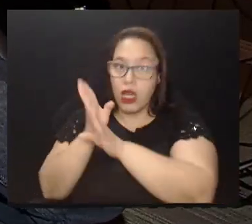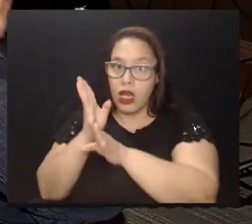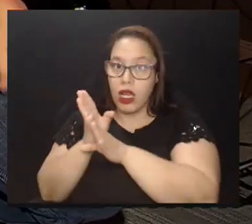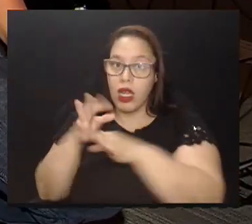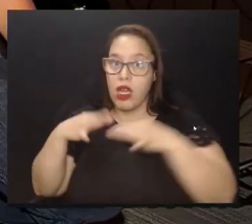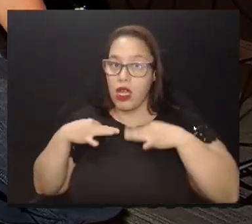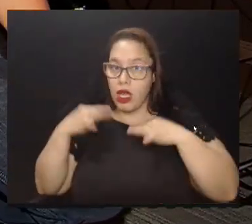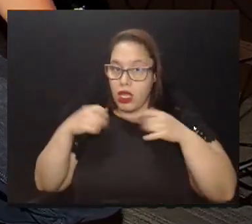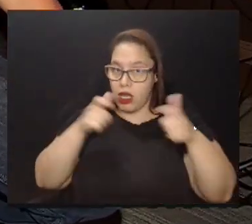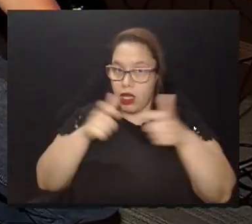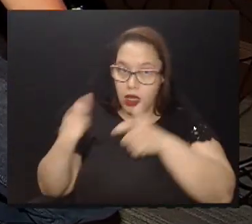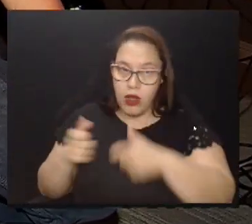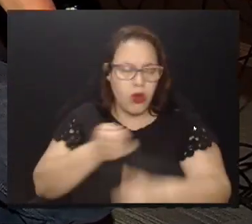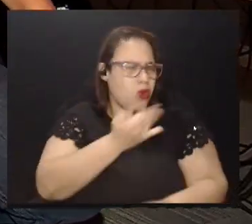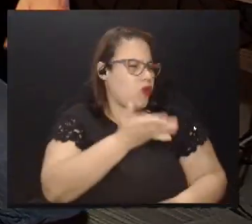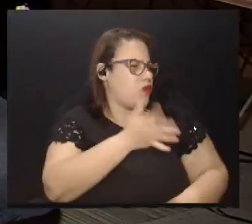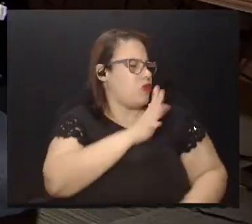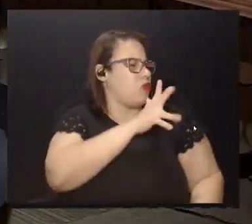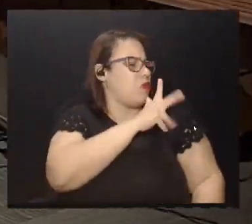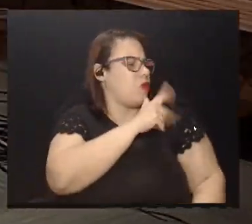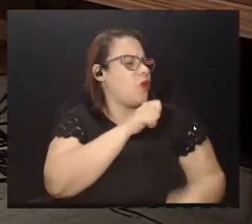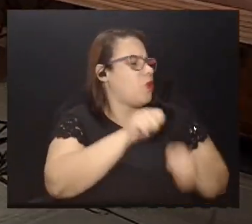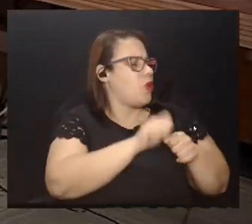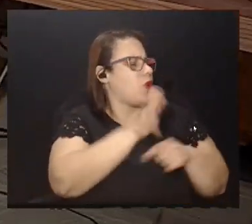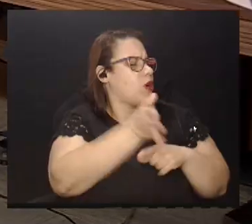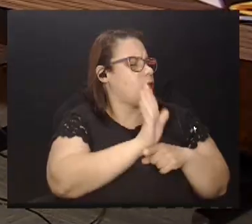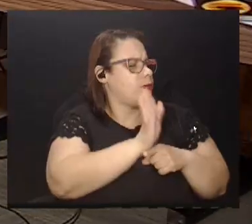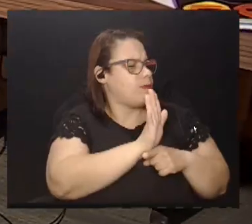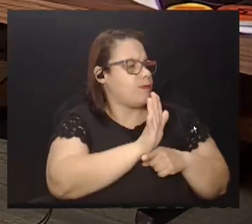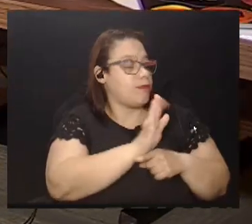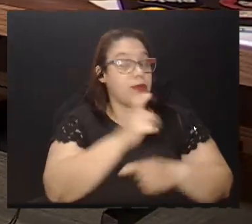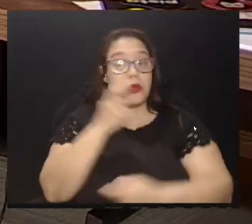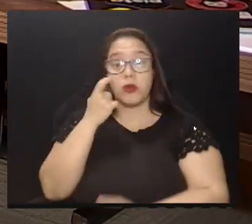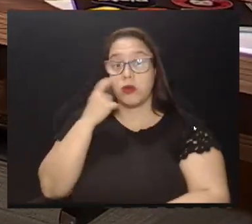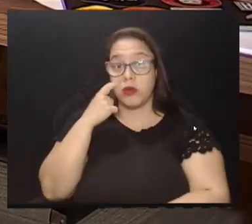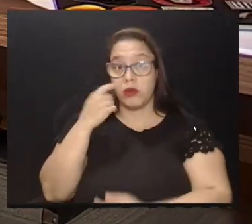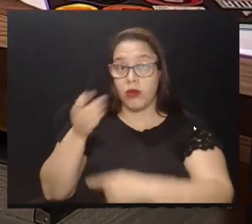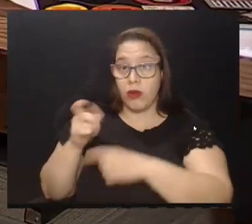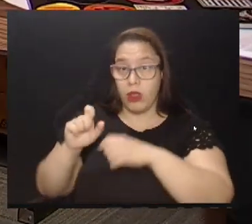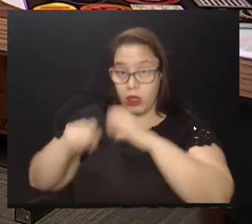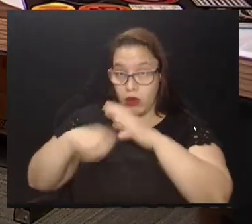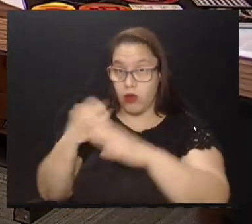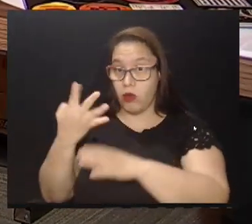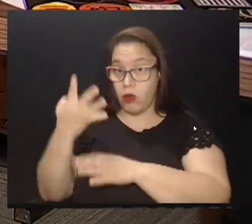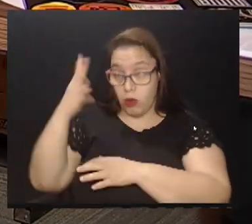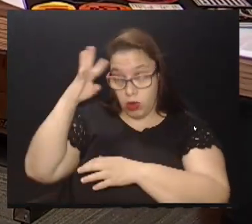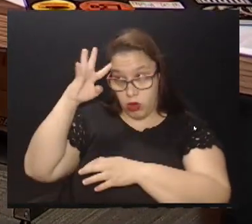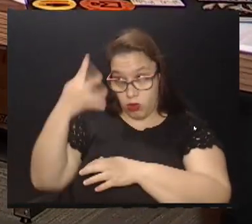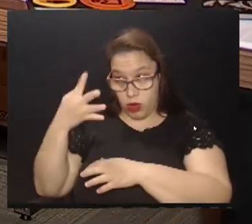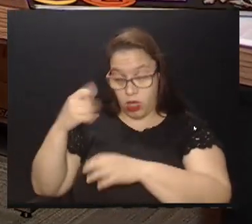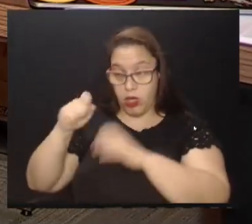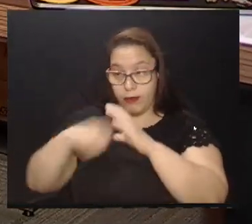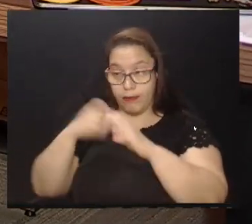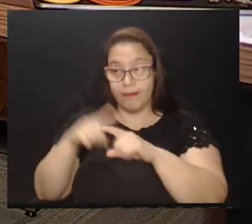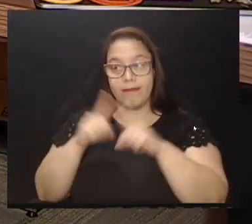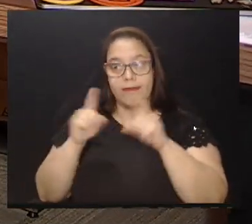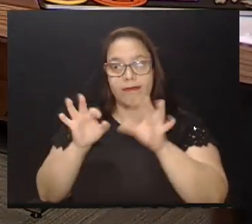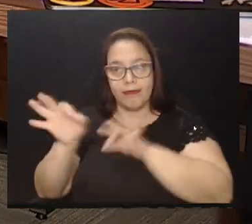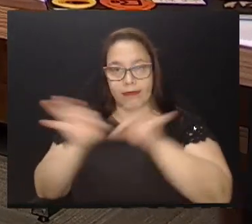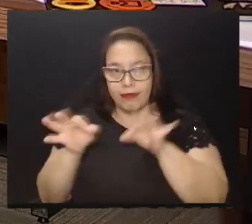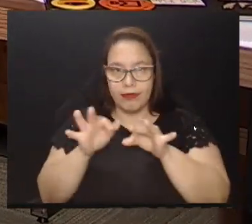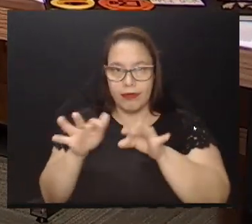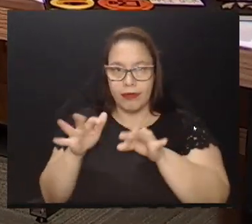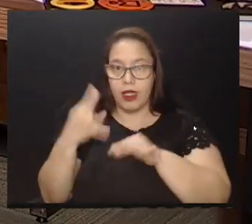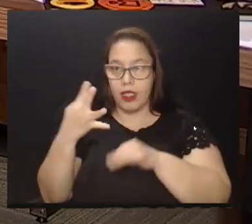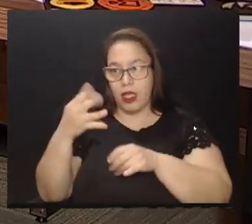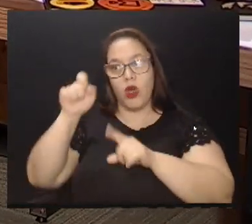tempo demorou para fazer esse filme? Olha, a gente filmou ele em 4 dias. 4 dias. Mas a gente planejou ele por mais ou menos 4 meses. 4